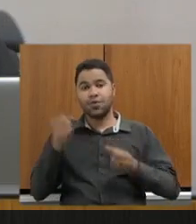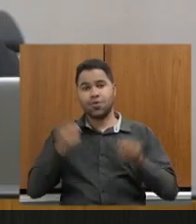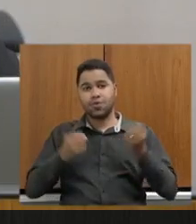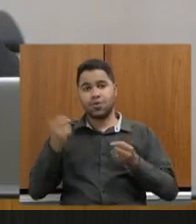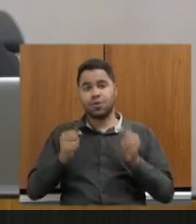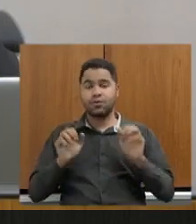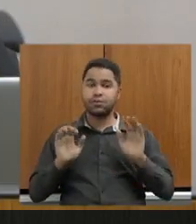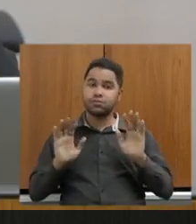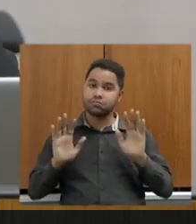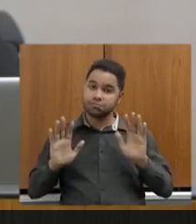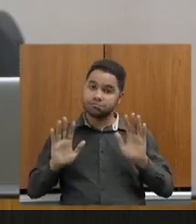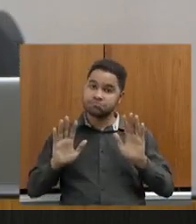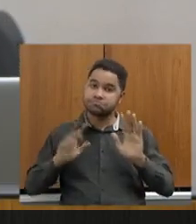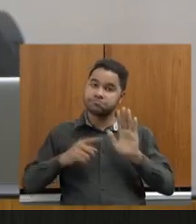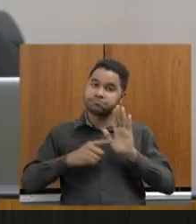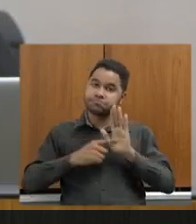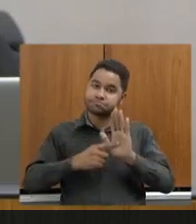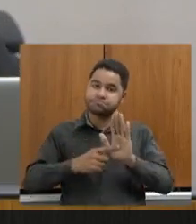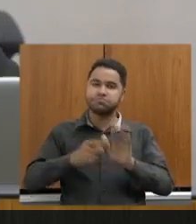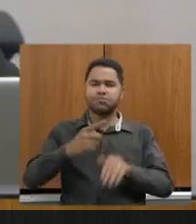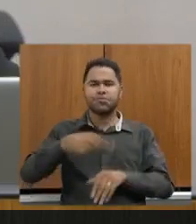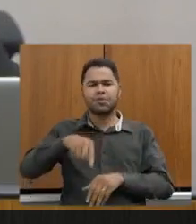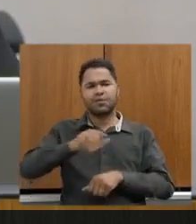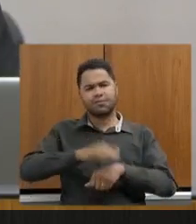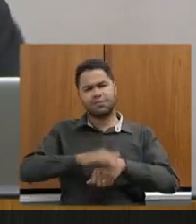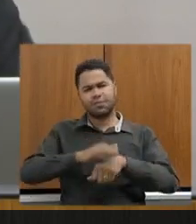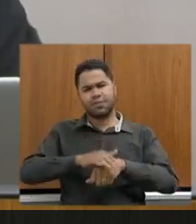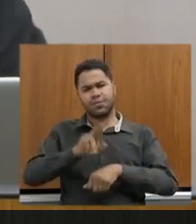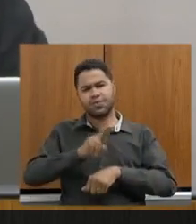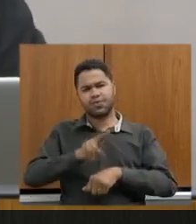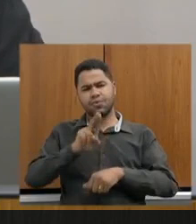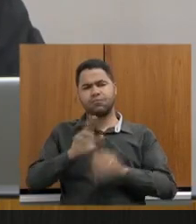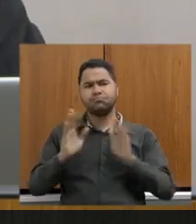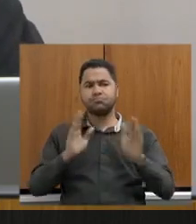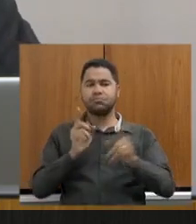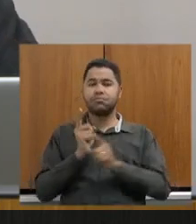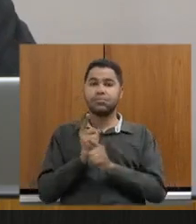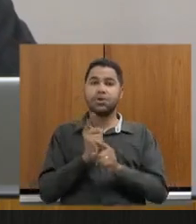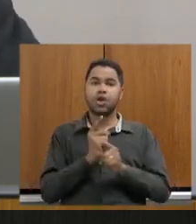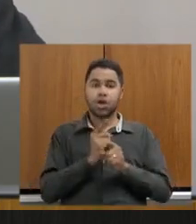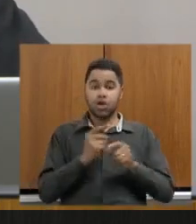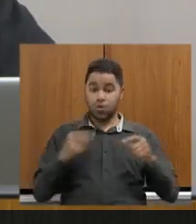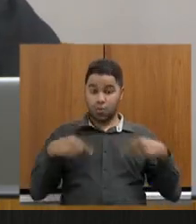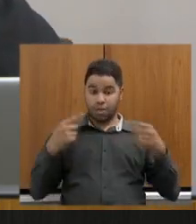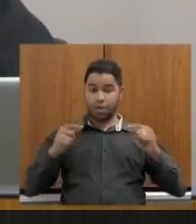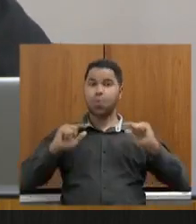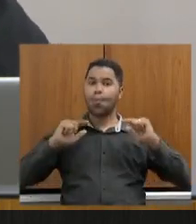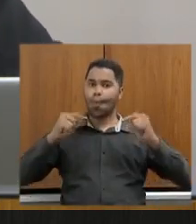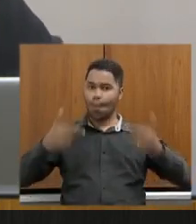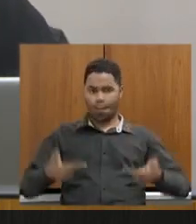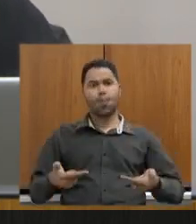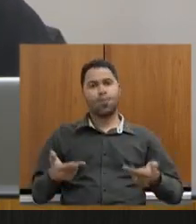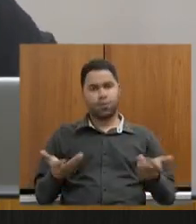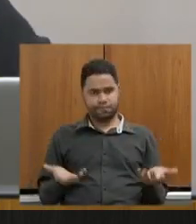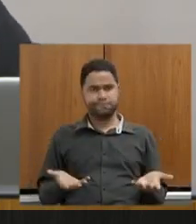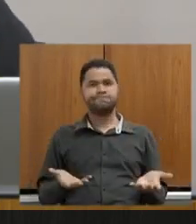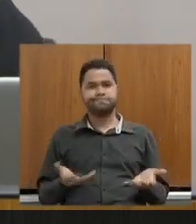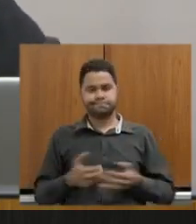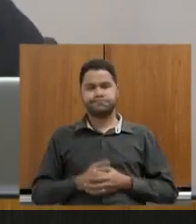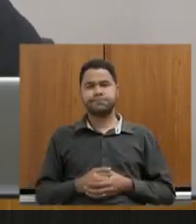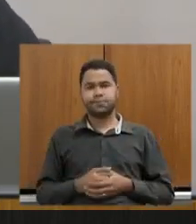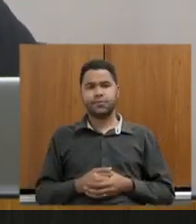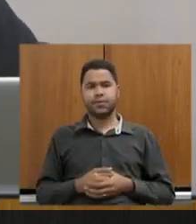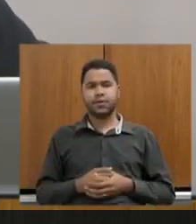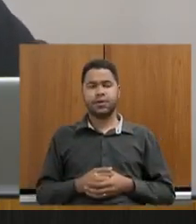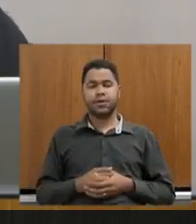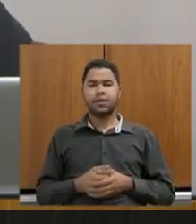mas ficou constatado o seu mesmo utilizou a fala do senhor durante os encontros que o pneu estava careca e